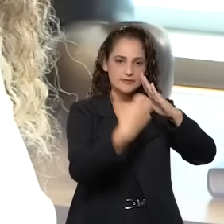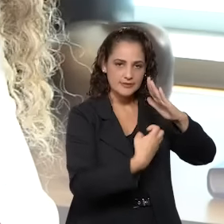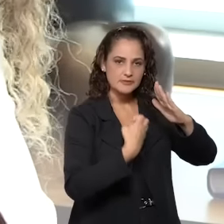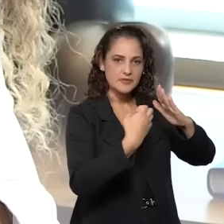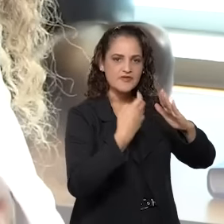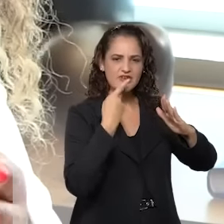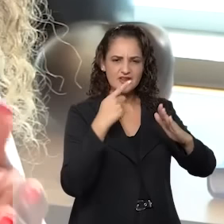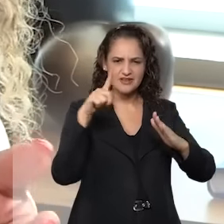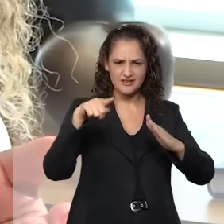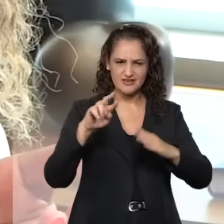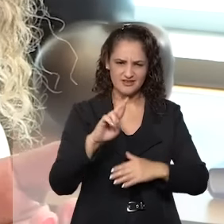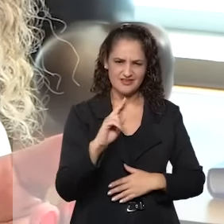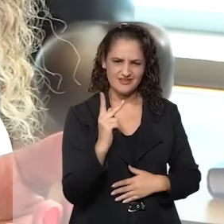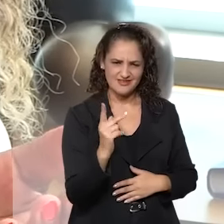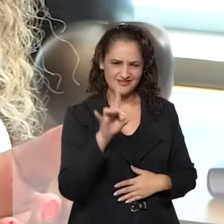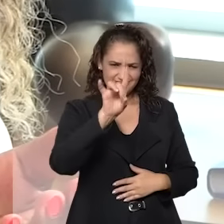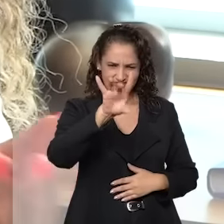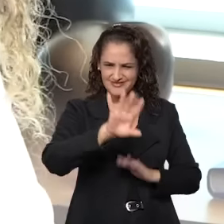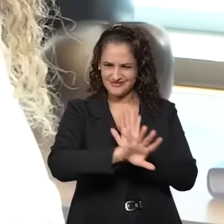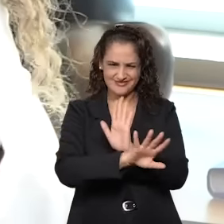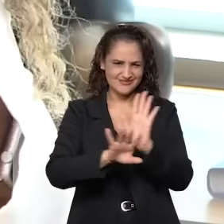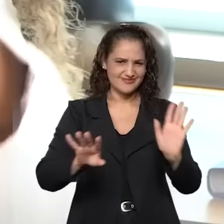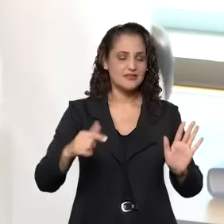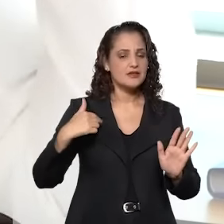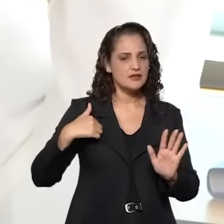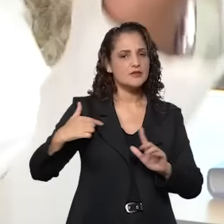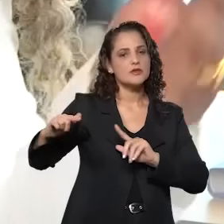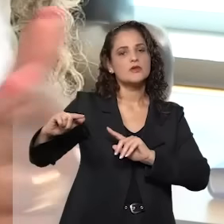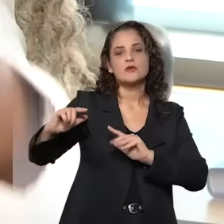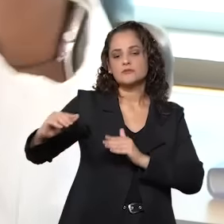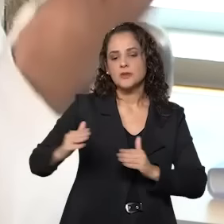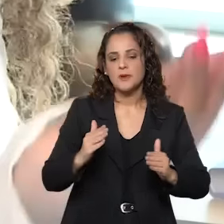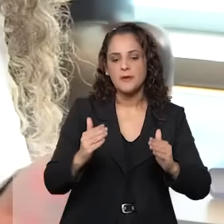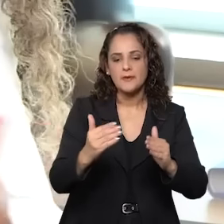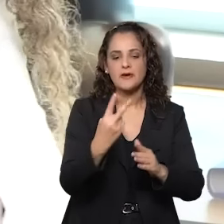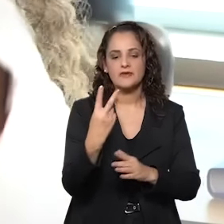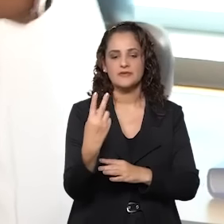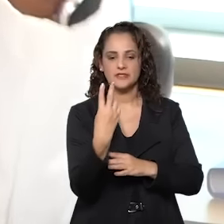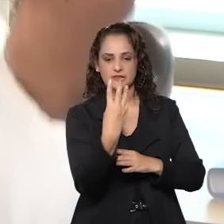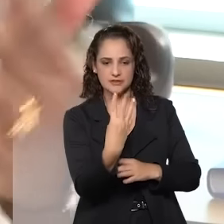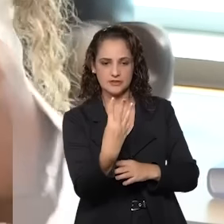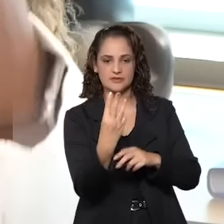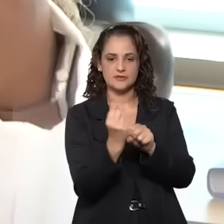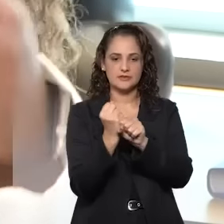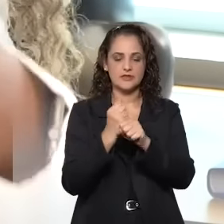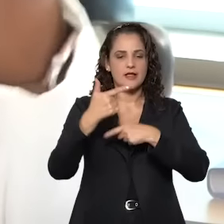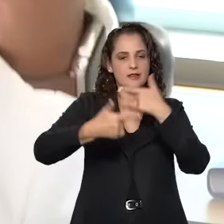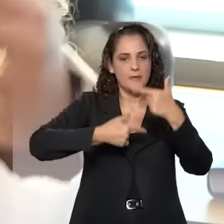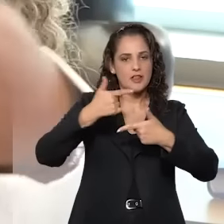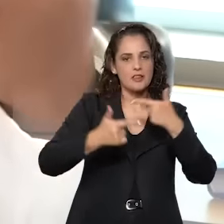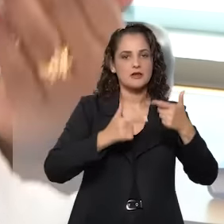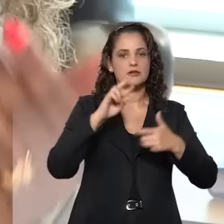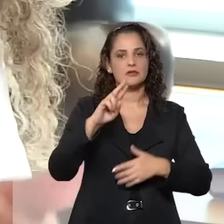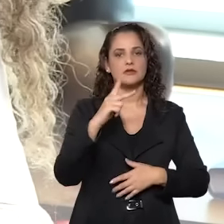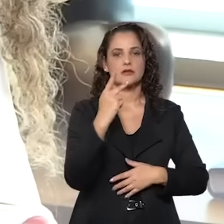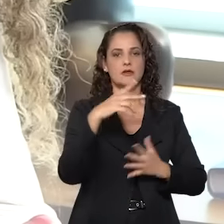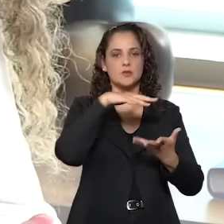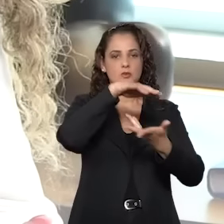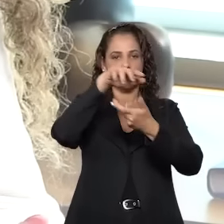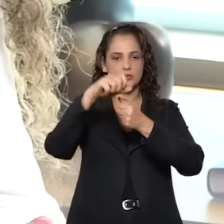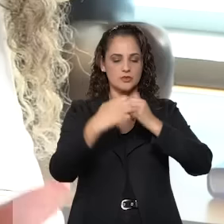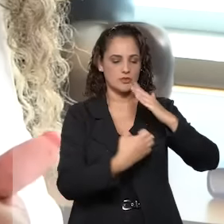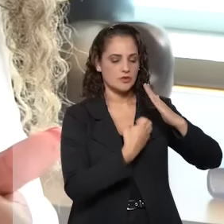empresas né Isso não é papo de RH né assim eu tenho uma trajetória aí de 23 anos né como trabalhando em RH no mundo